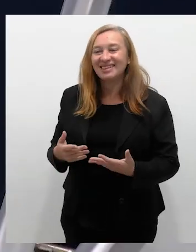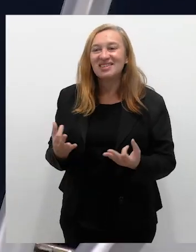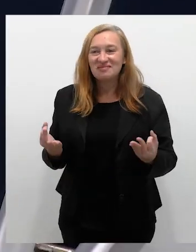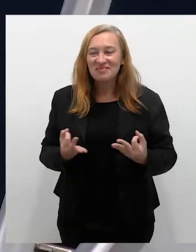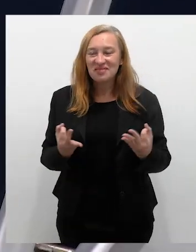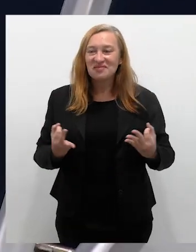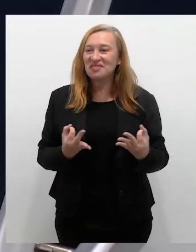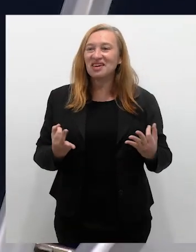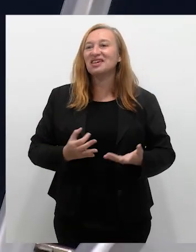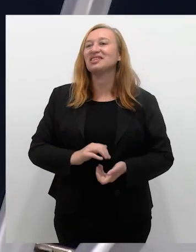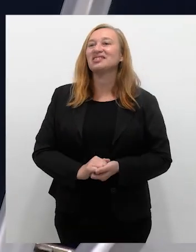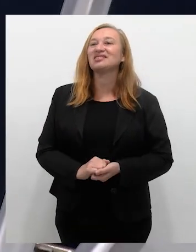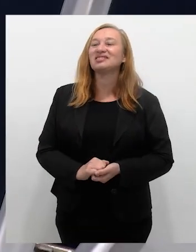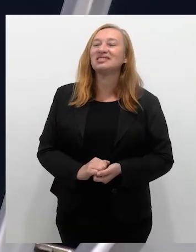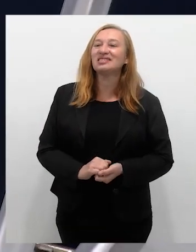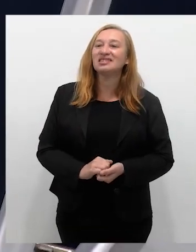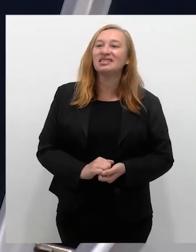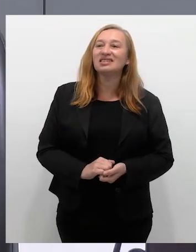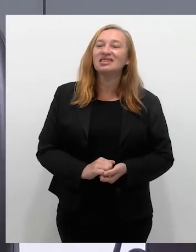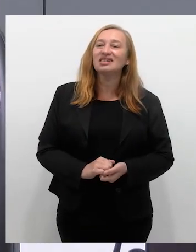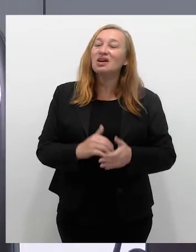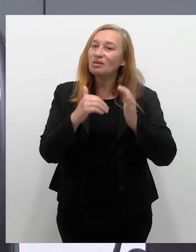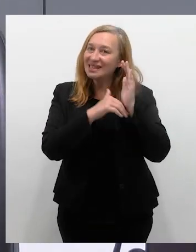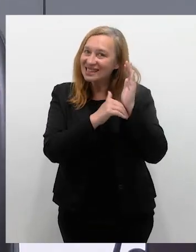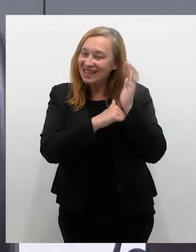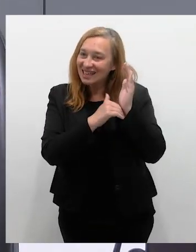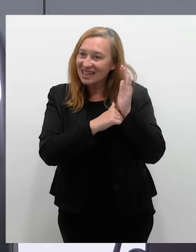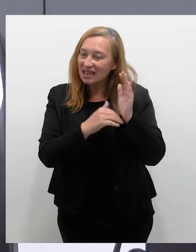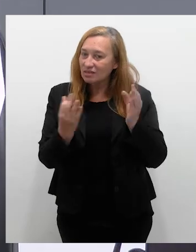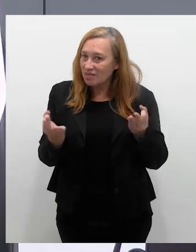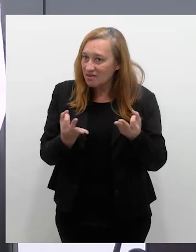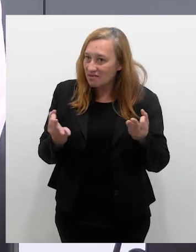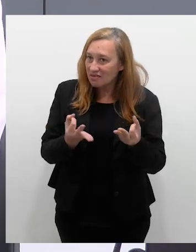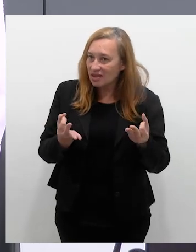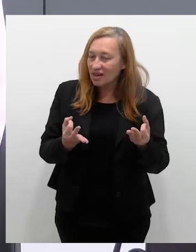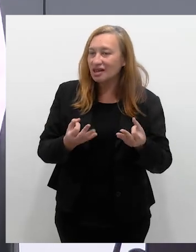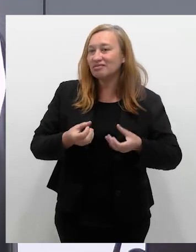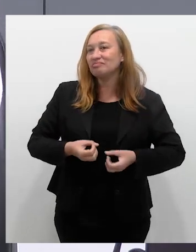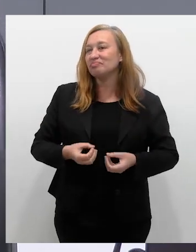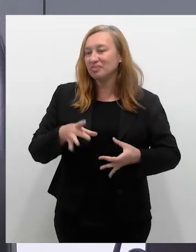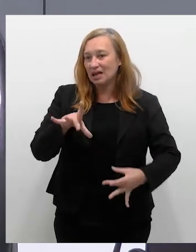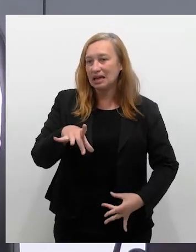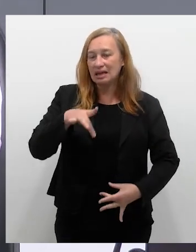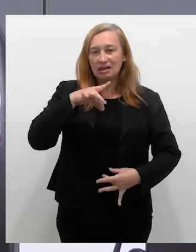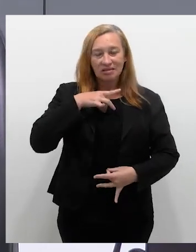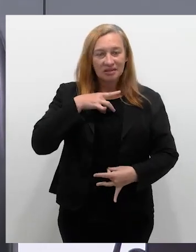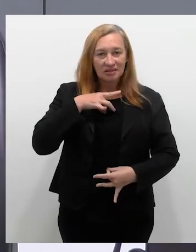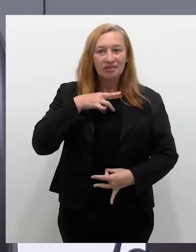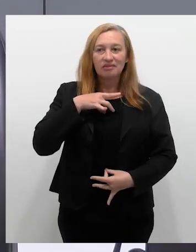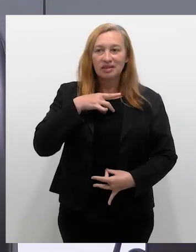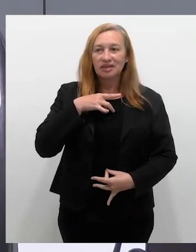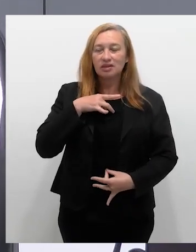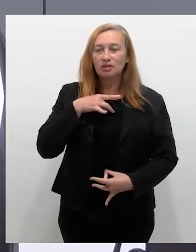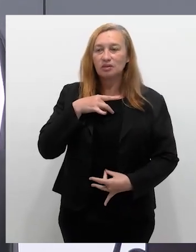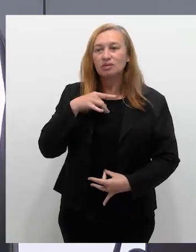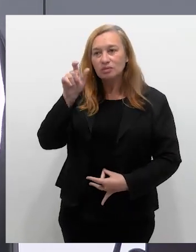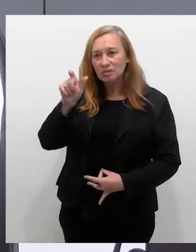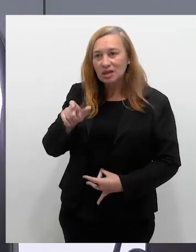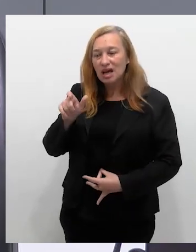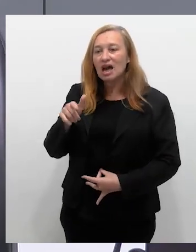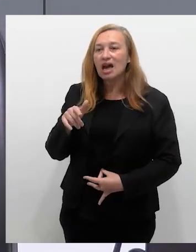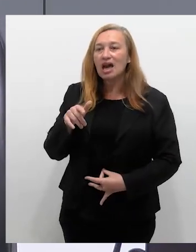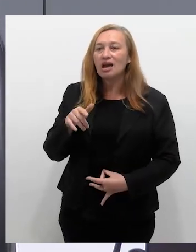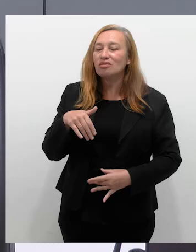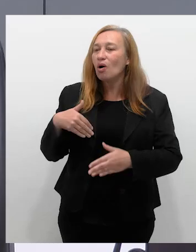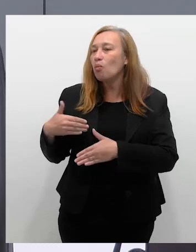muito. Deu certo. Foi. E o grande segredo, eu acho que de você fazer entregas dessa magnitude é